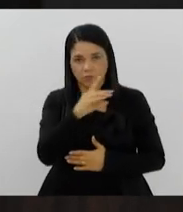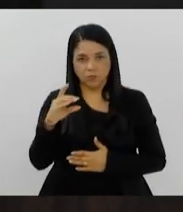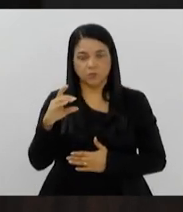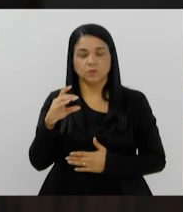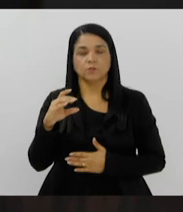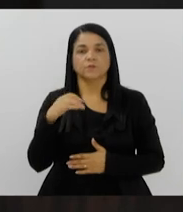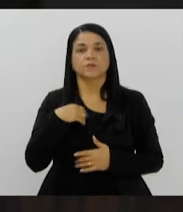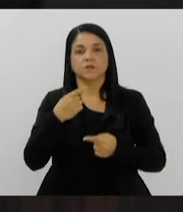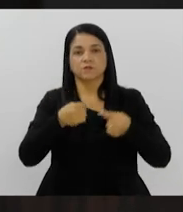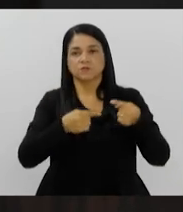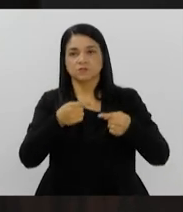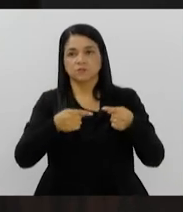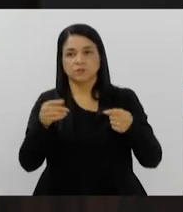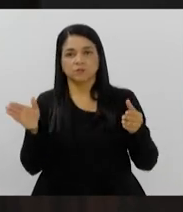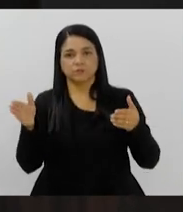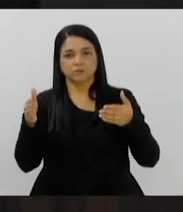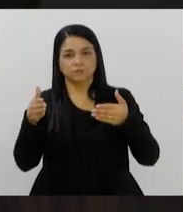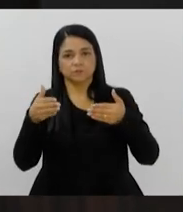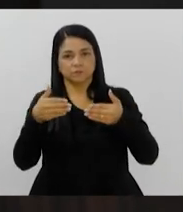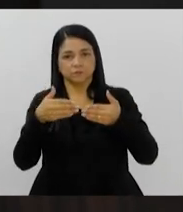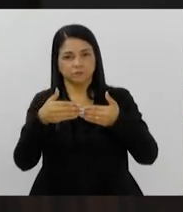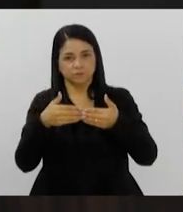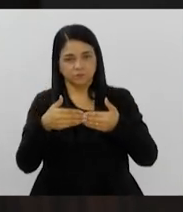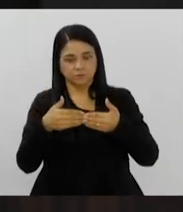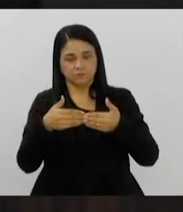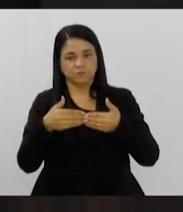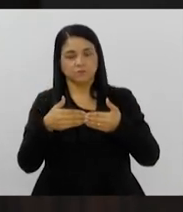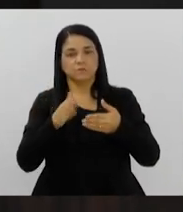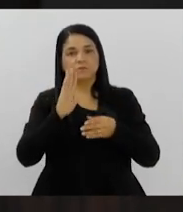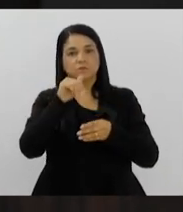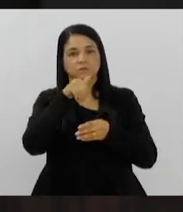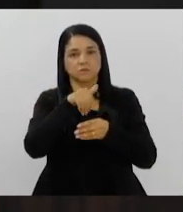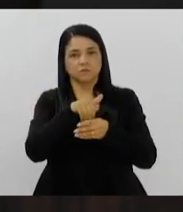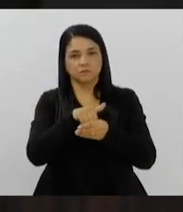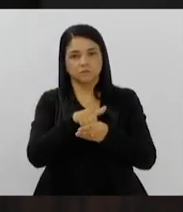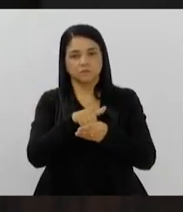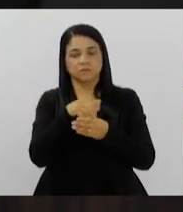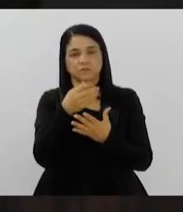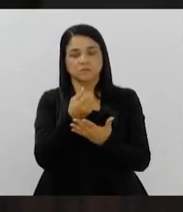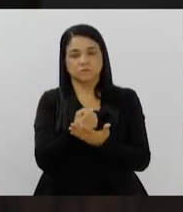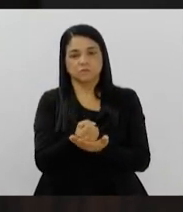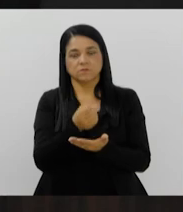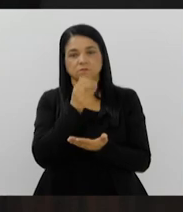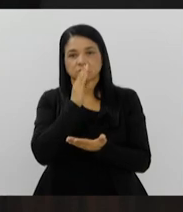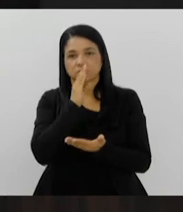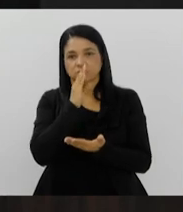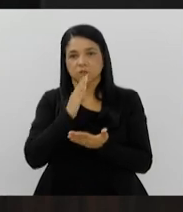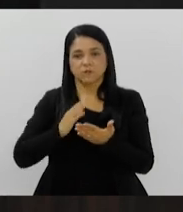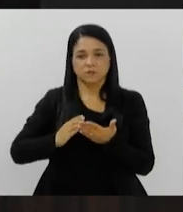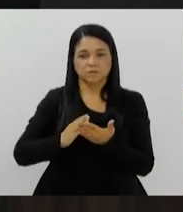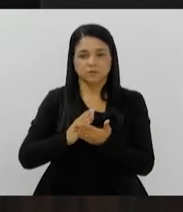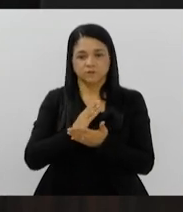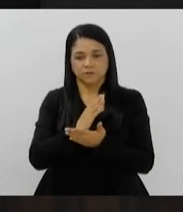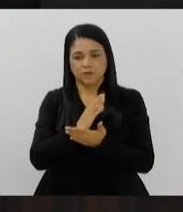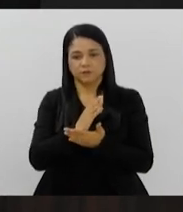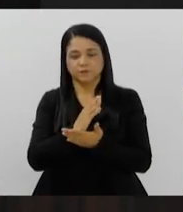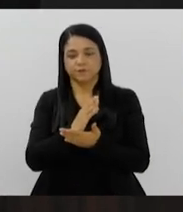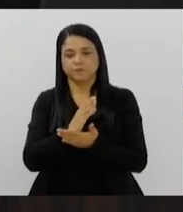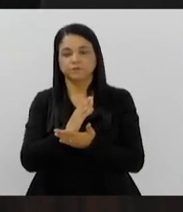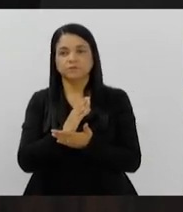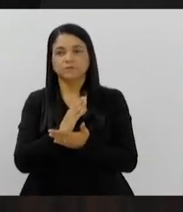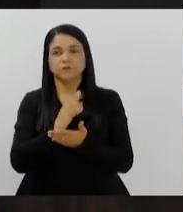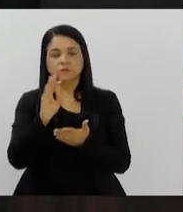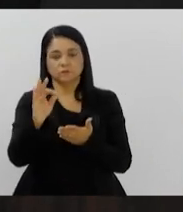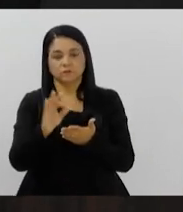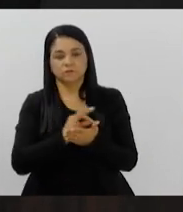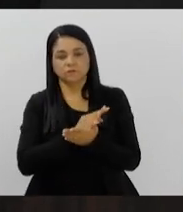Em discussão, não havendo quem queira discutir, em votação, os senhores que aprovam permaneçam como estão, aprovado, vai